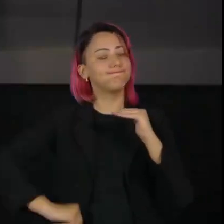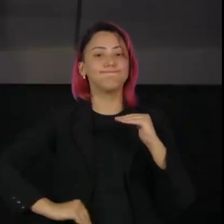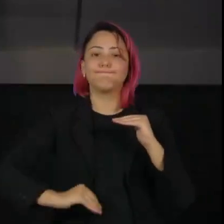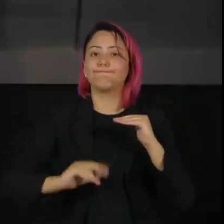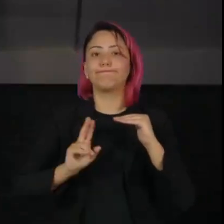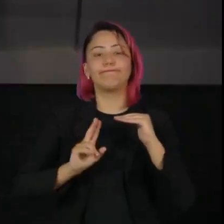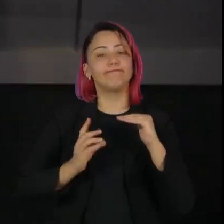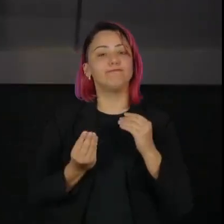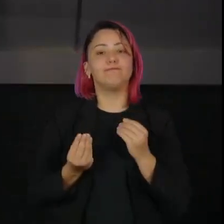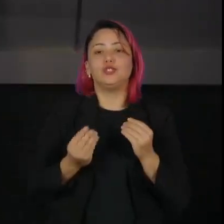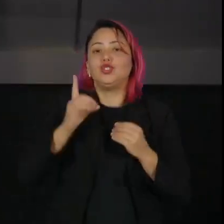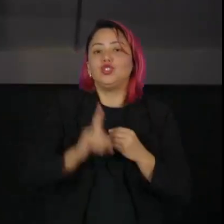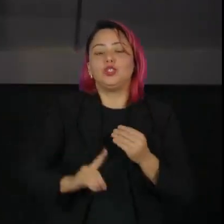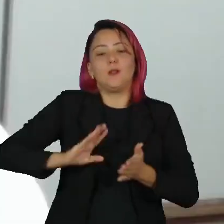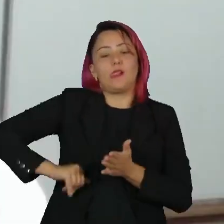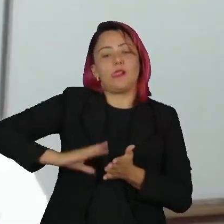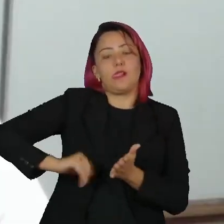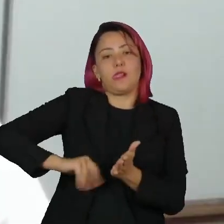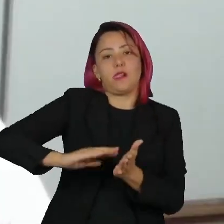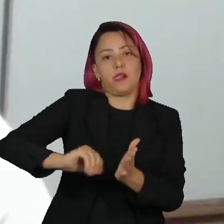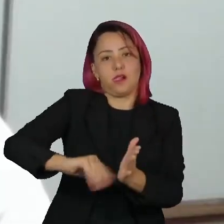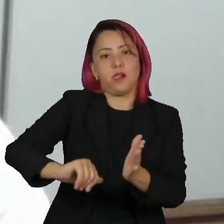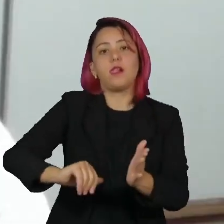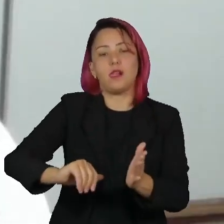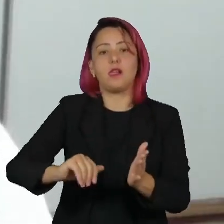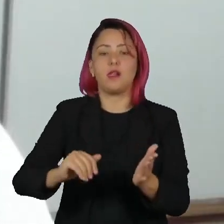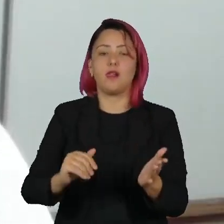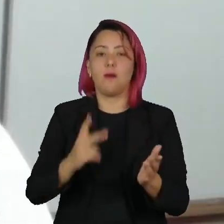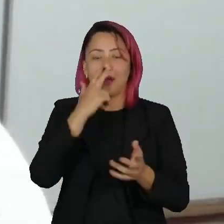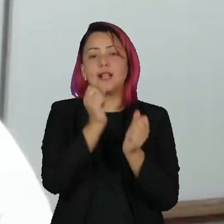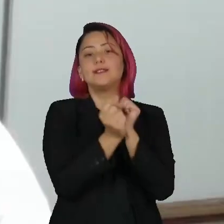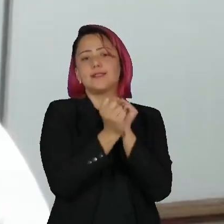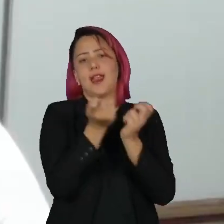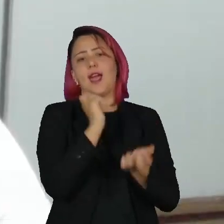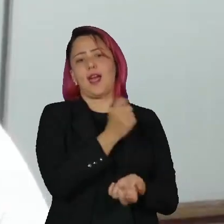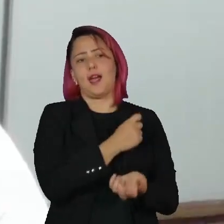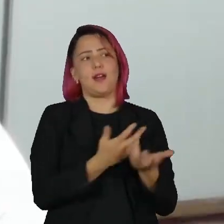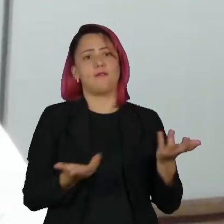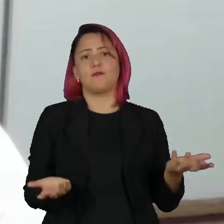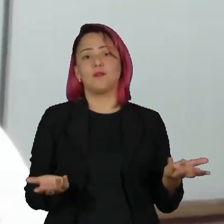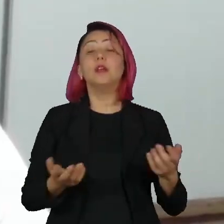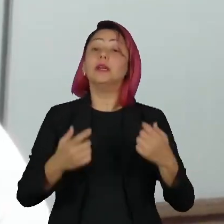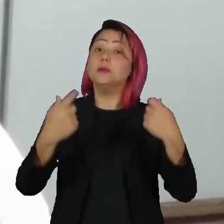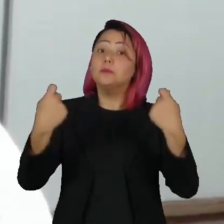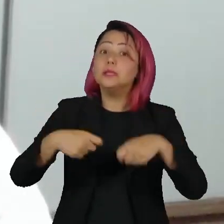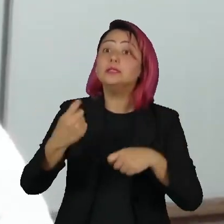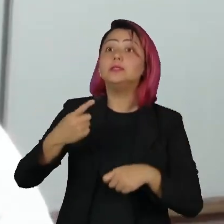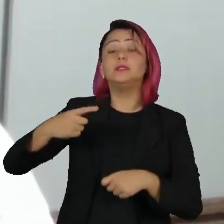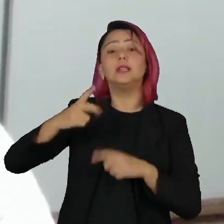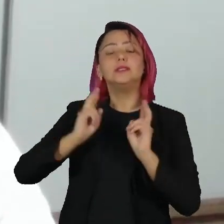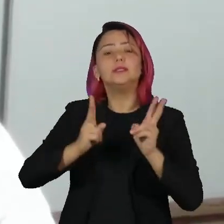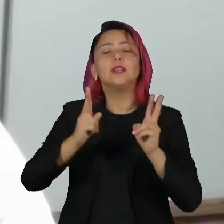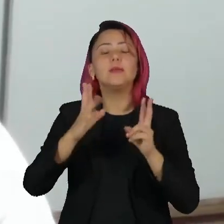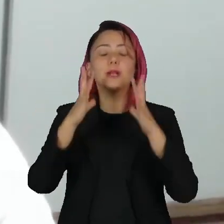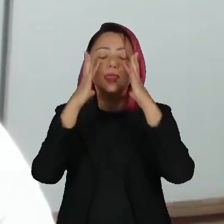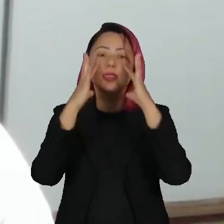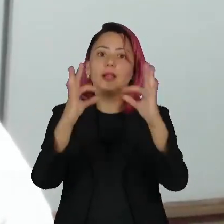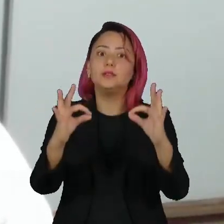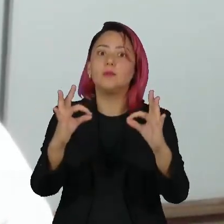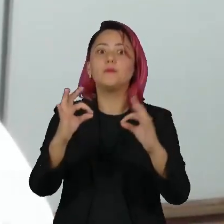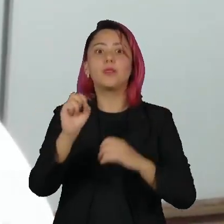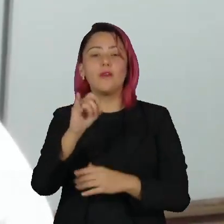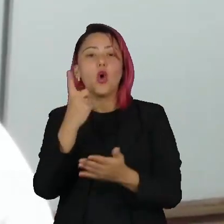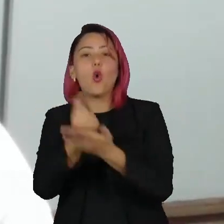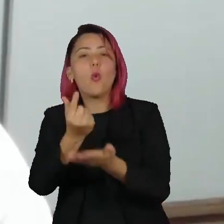gente fazer a nossa escolha consciente comprando produtos de empresas que são realmente